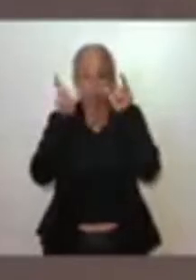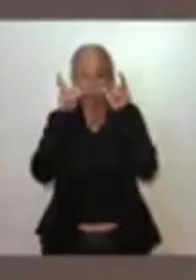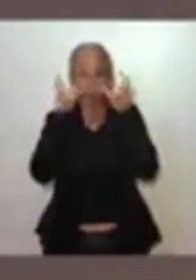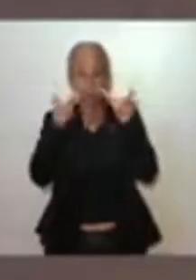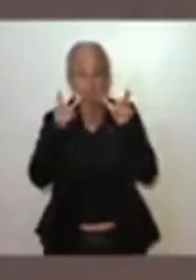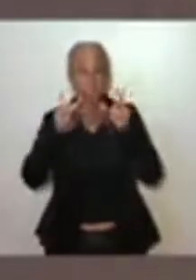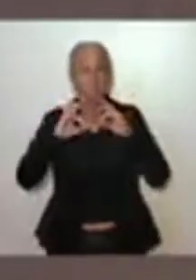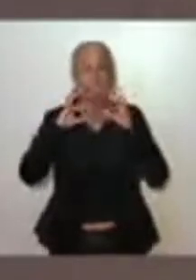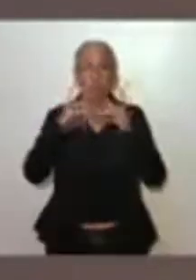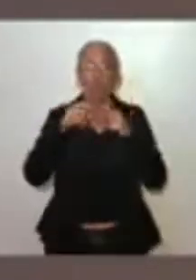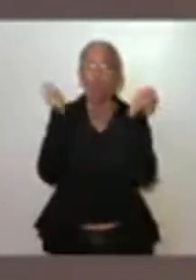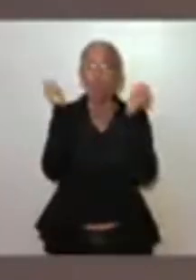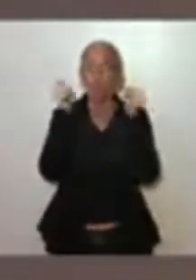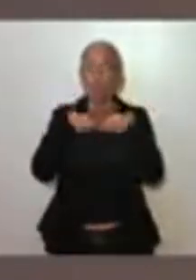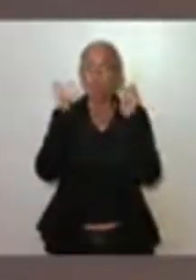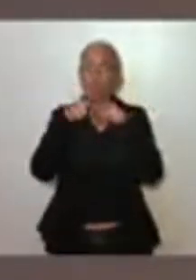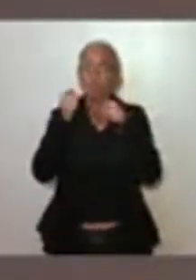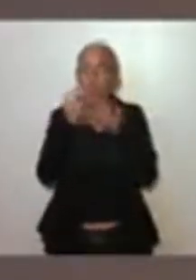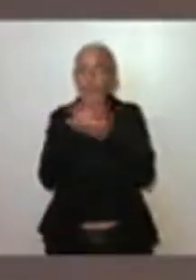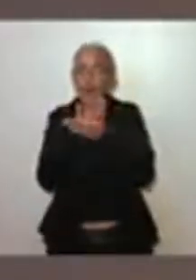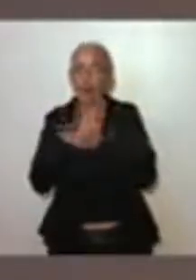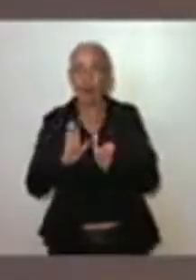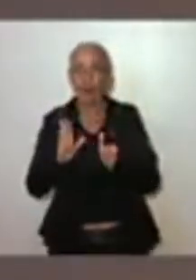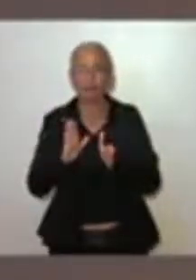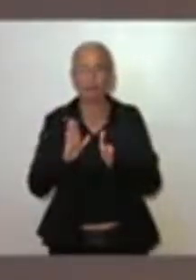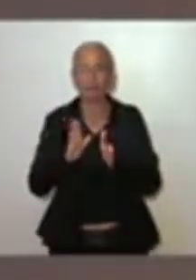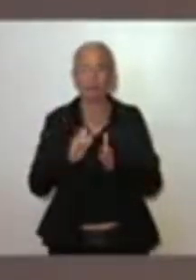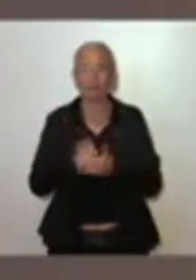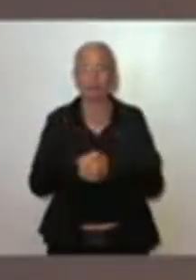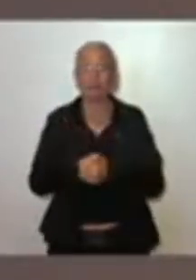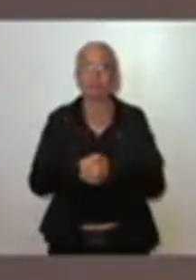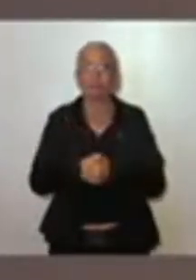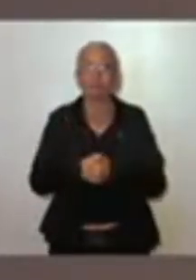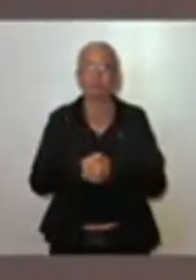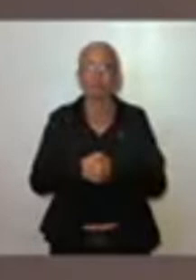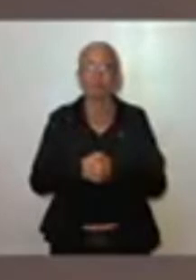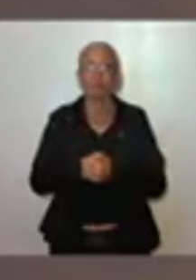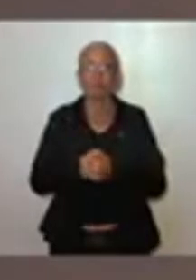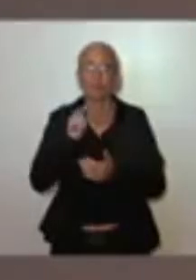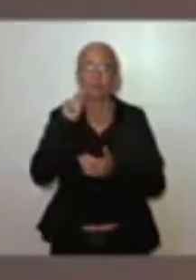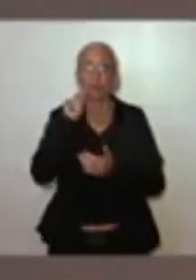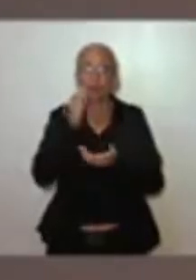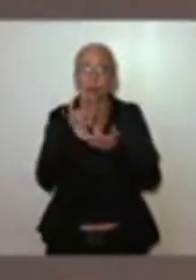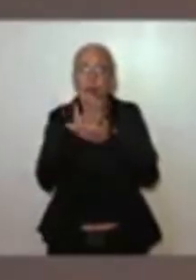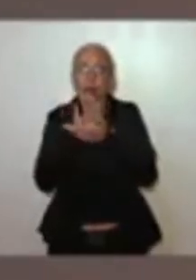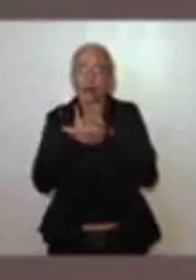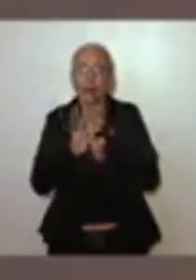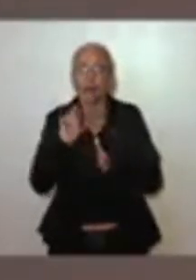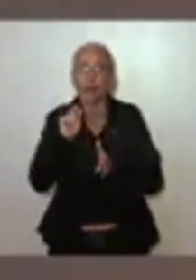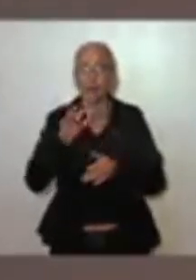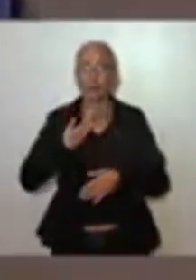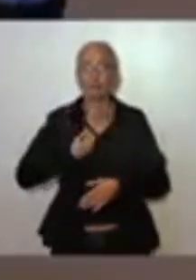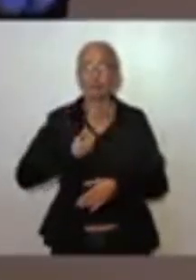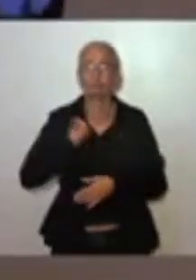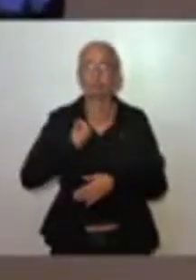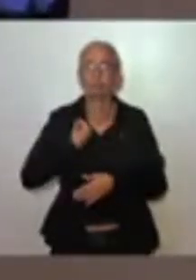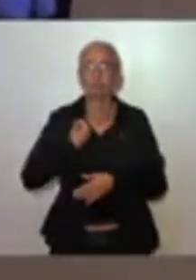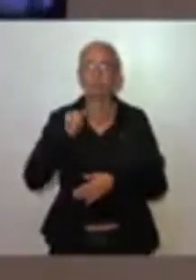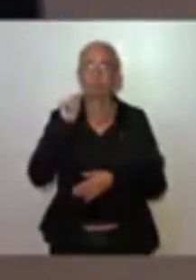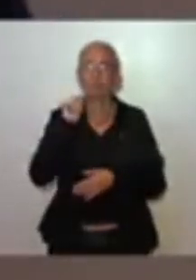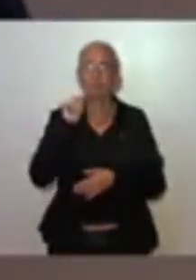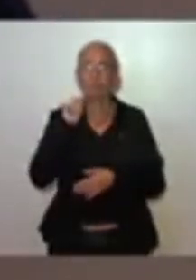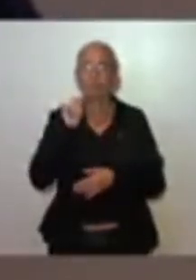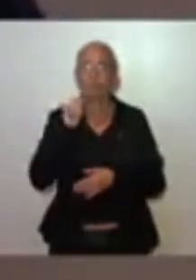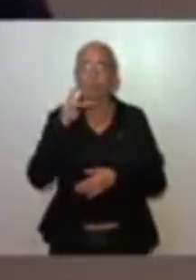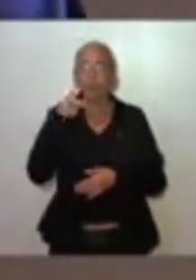porque nós precisamos derrotar Isso é uma certa tribalização da Vida em que